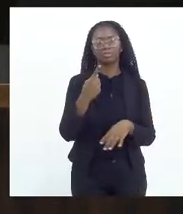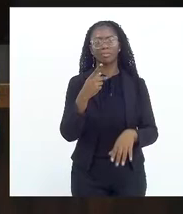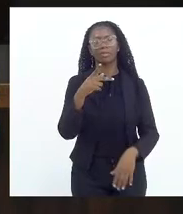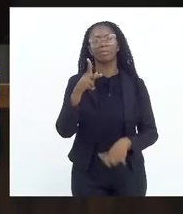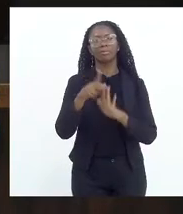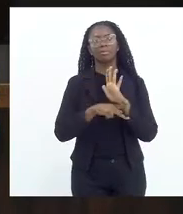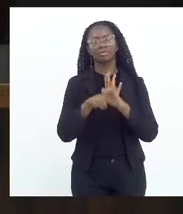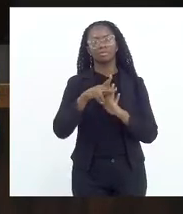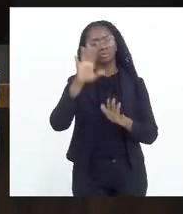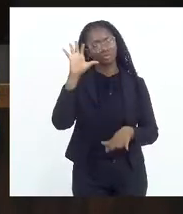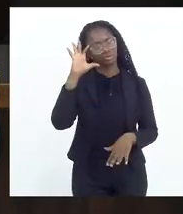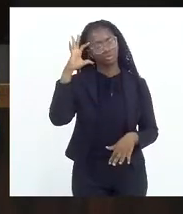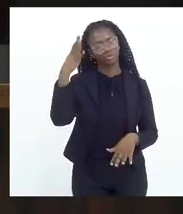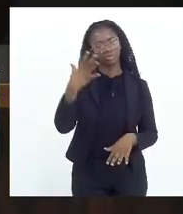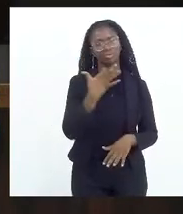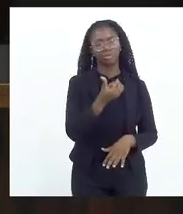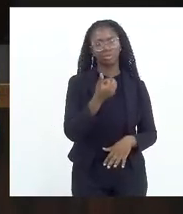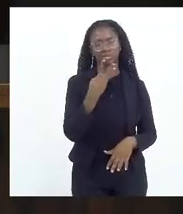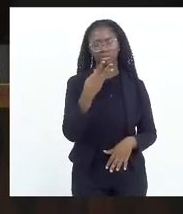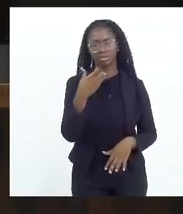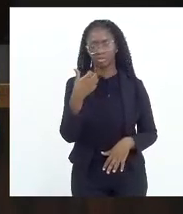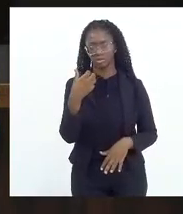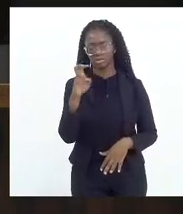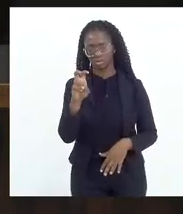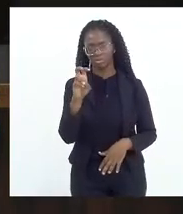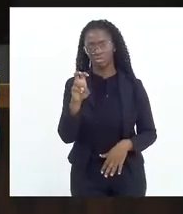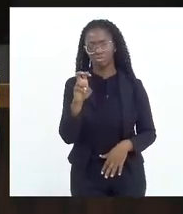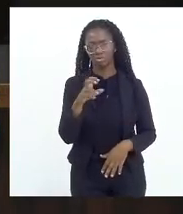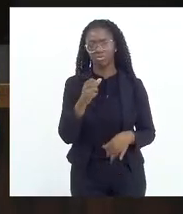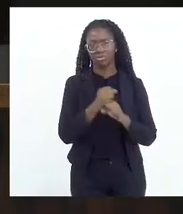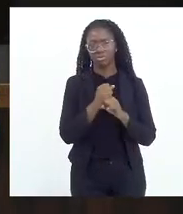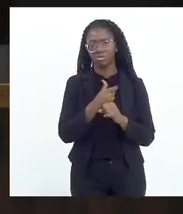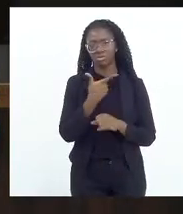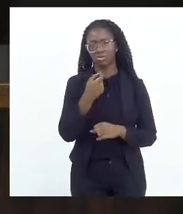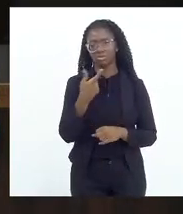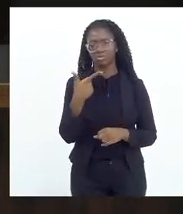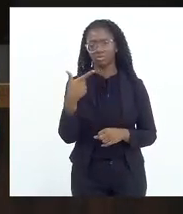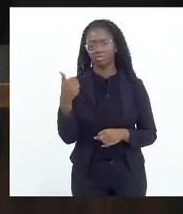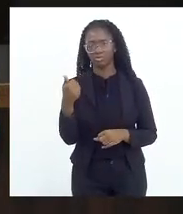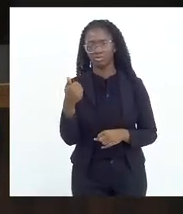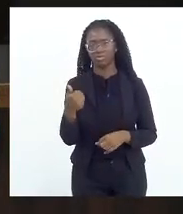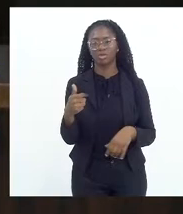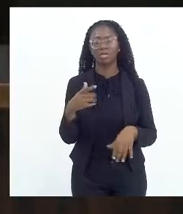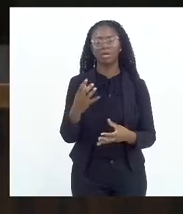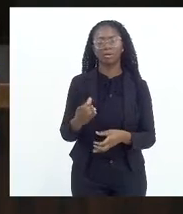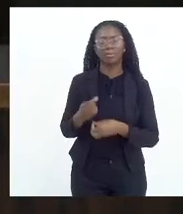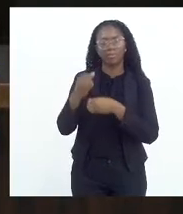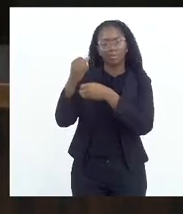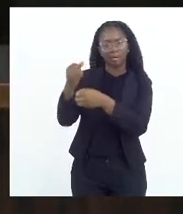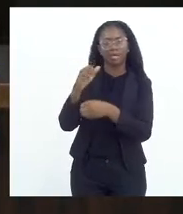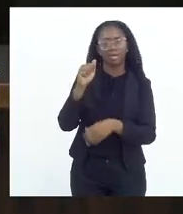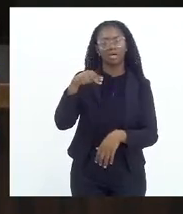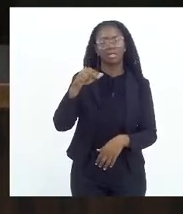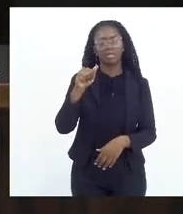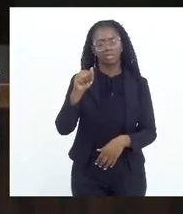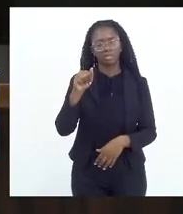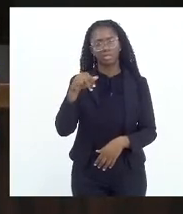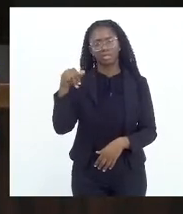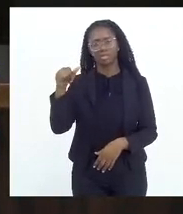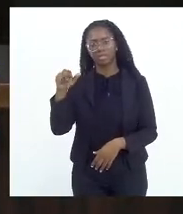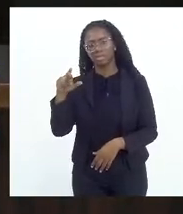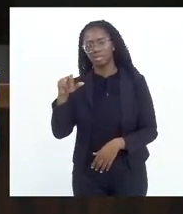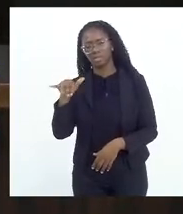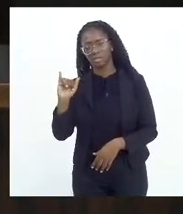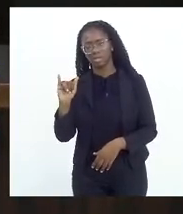resolução 635 de 21, de autoria do deputado Marcos Abraão, que concede prêmio Ana Nery de Saúde ao ilustríssimo médico